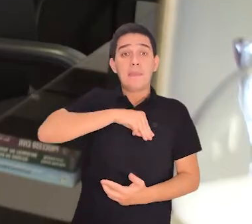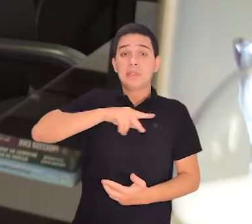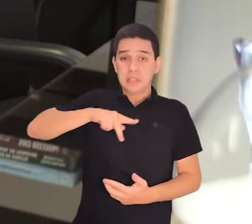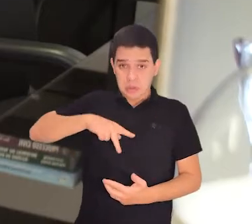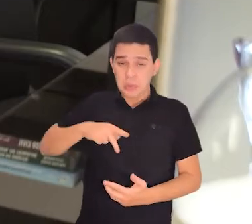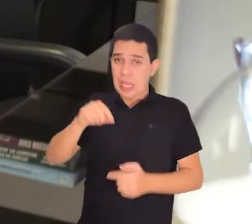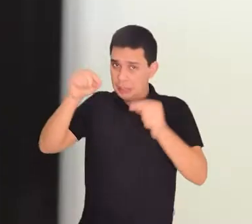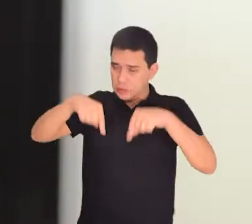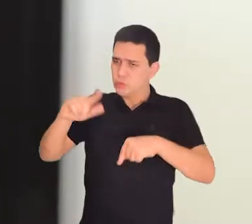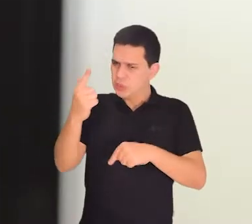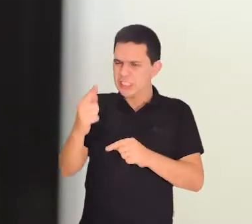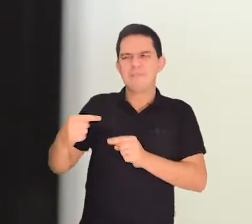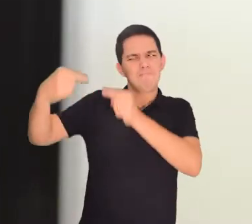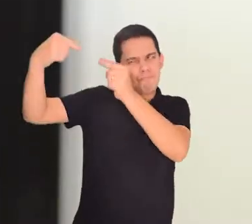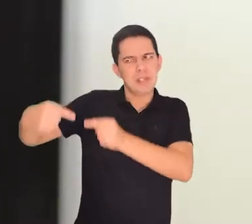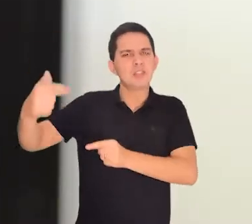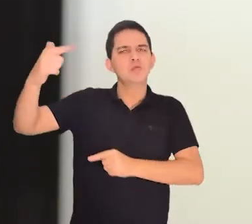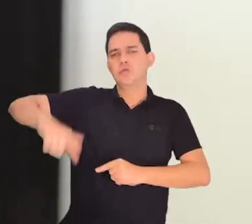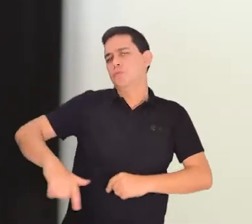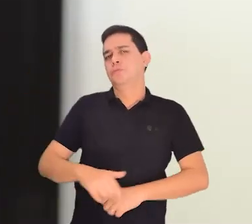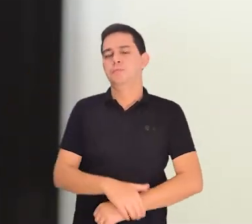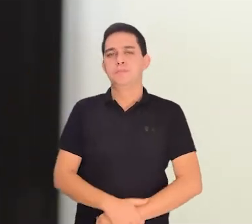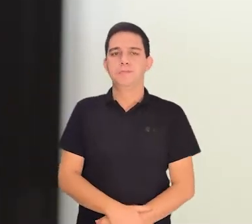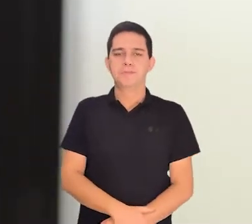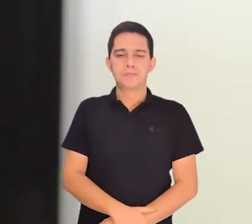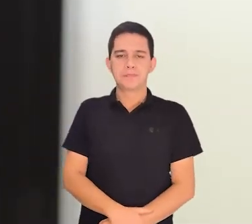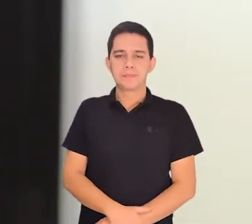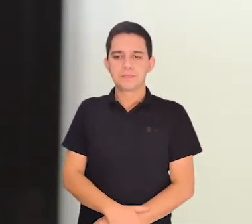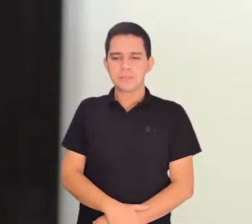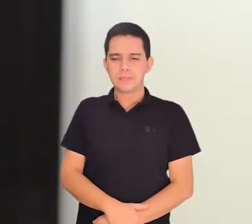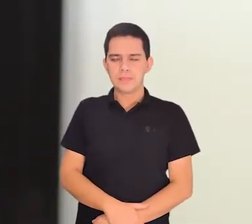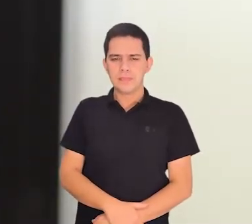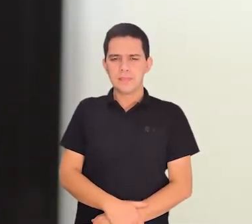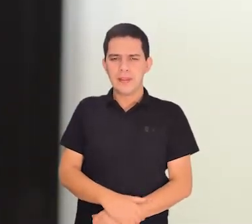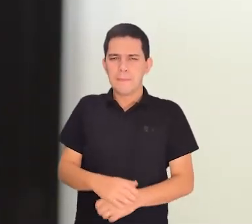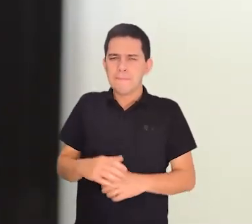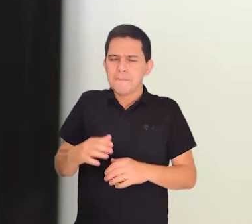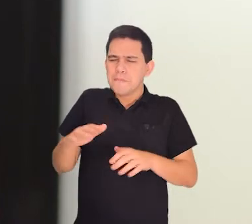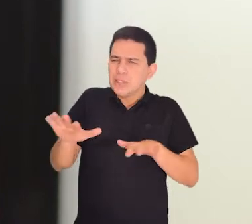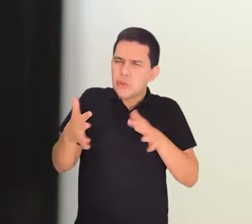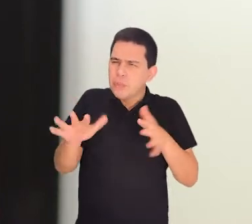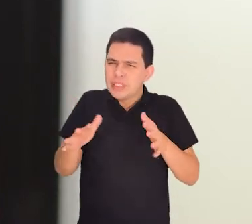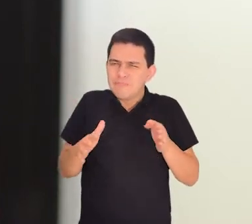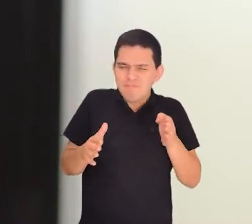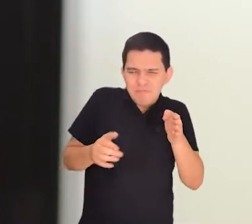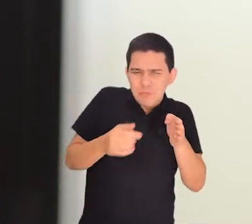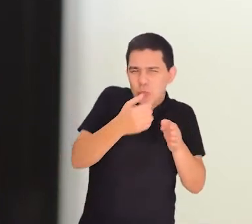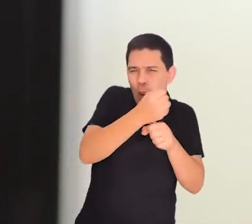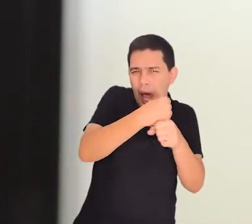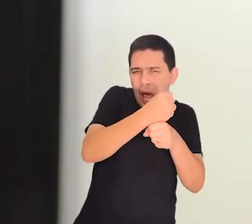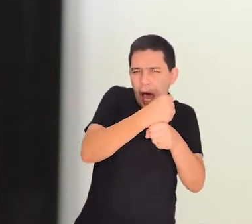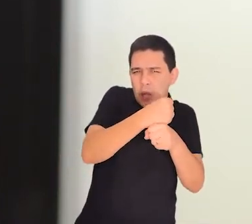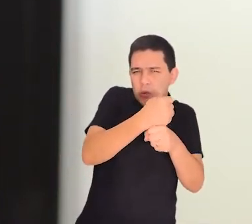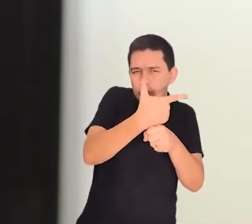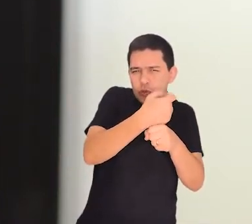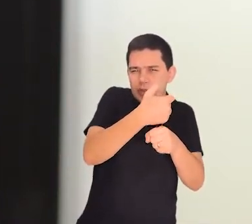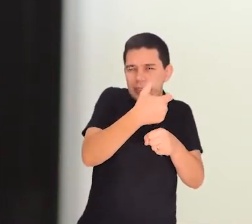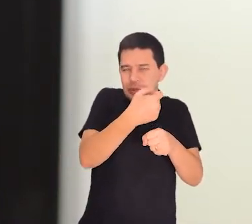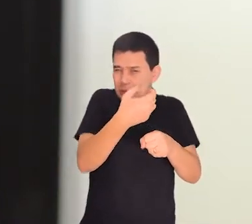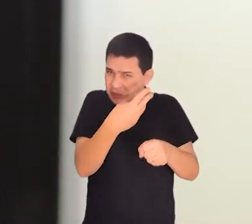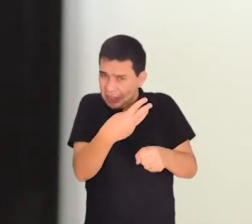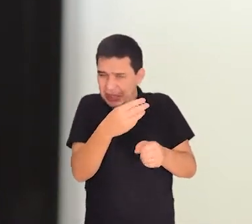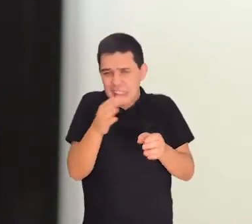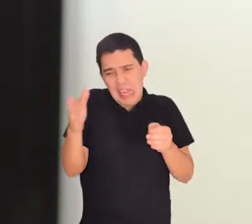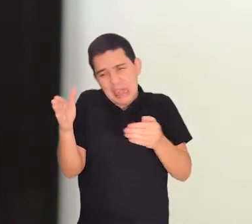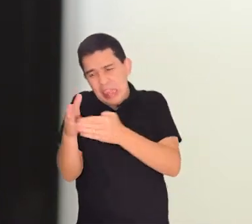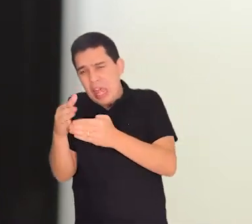batalha contra ela. Aproximadamente entre os anos de 2003 e 2005, houve uma grande atuação